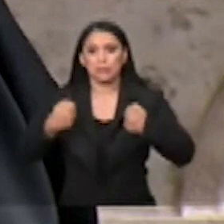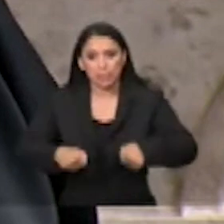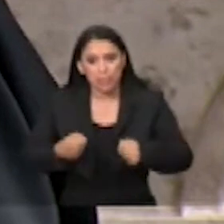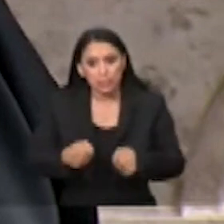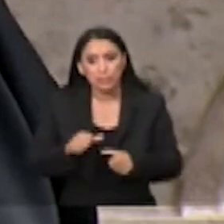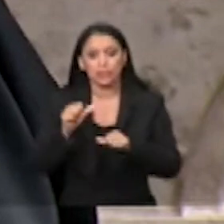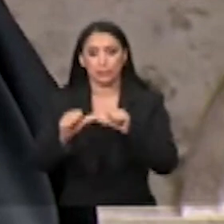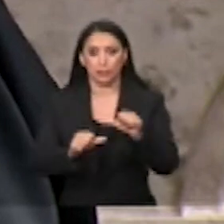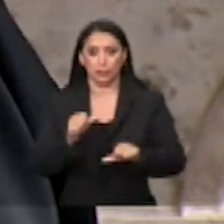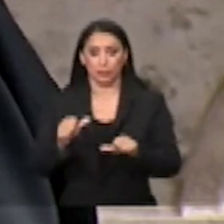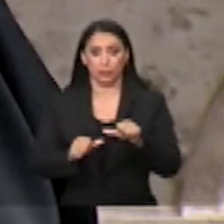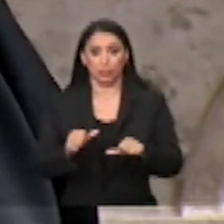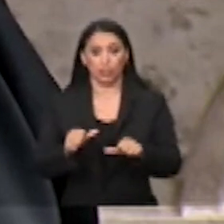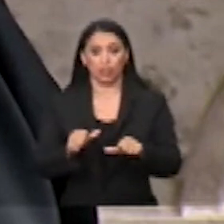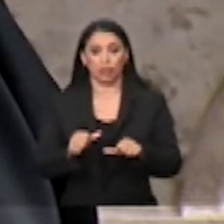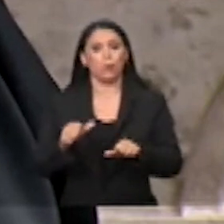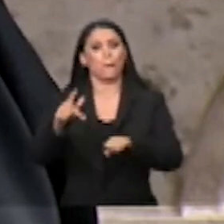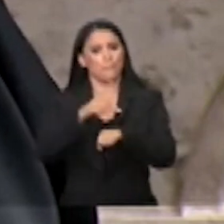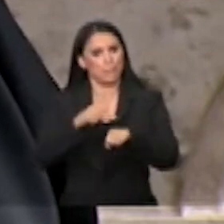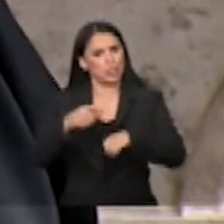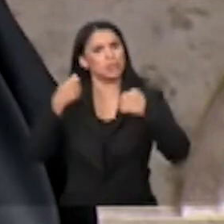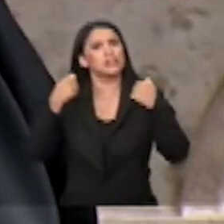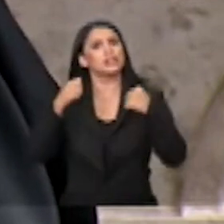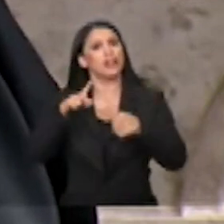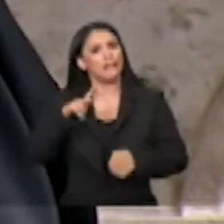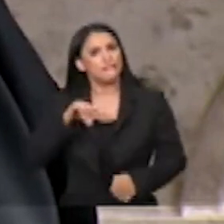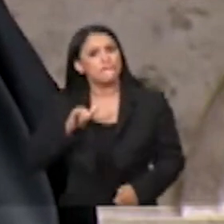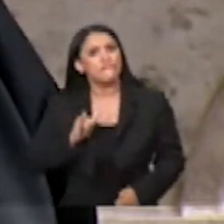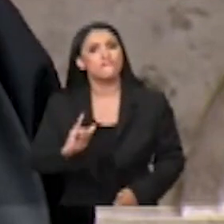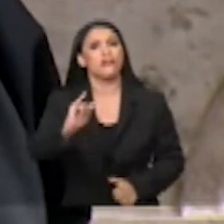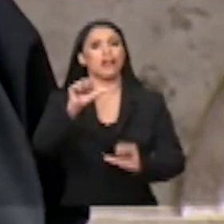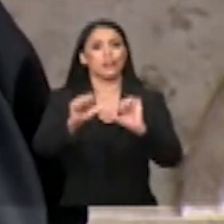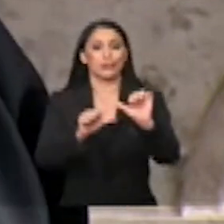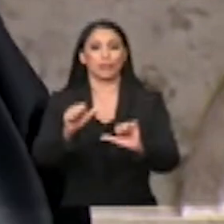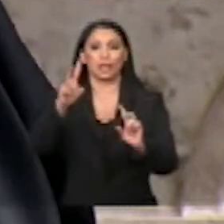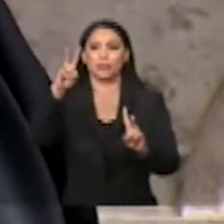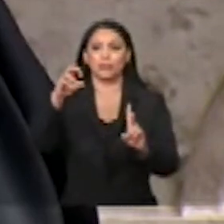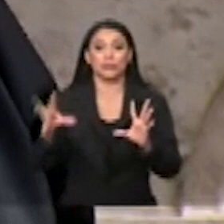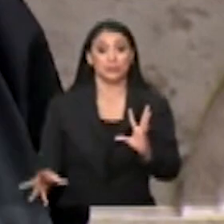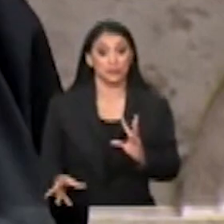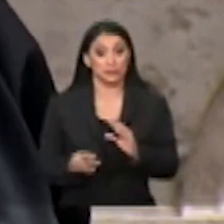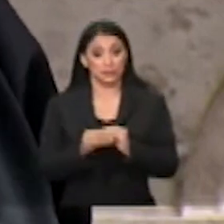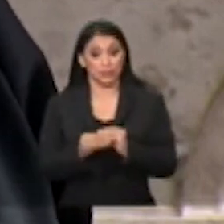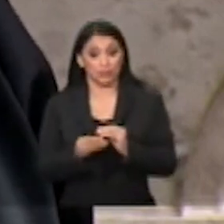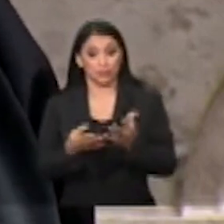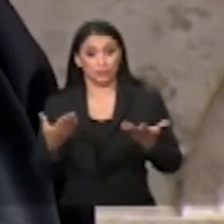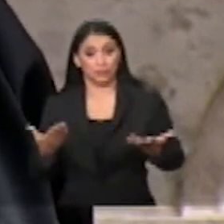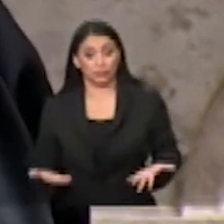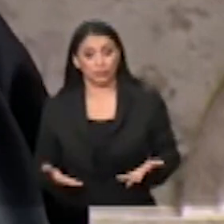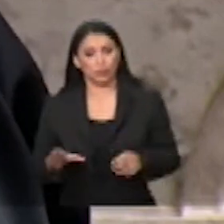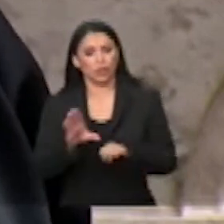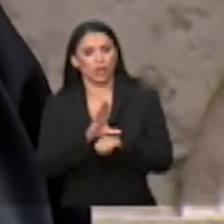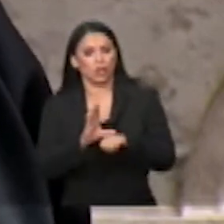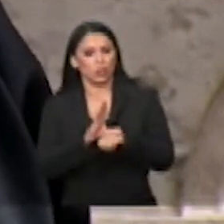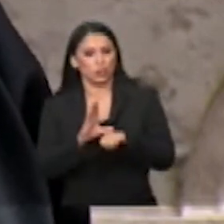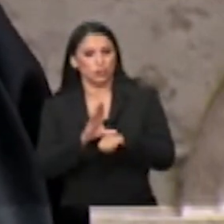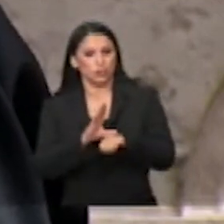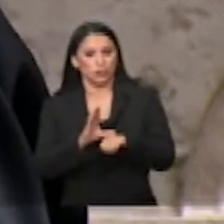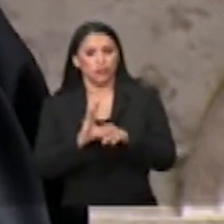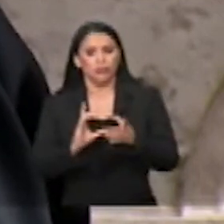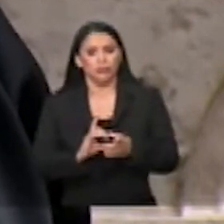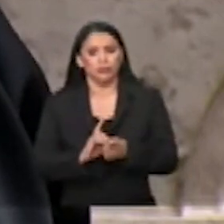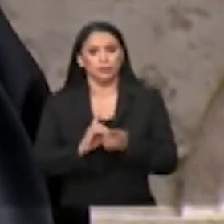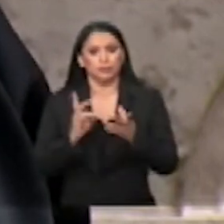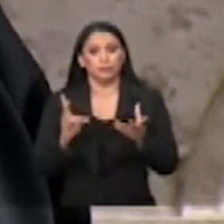mudar. A nação vai mudar. Fecho aspas. A Constituição Democrática